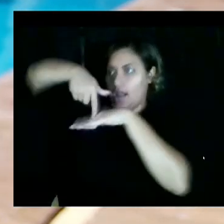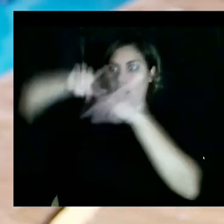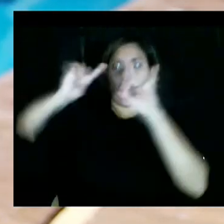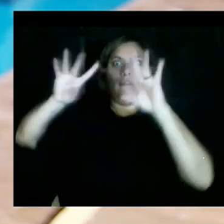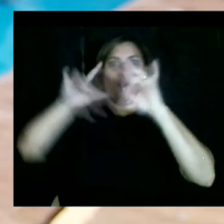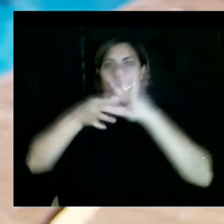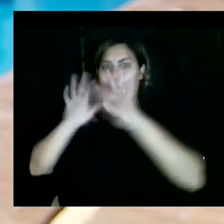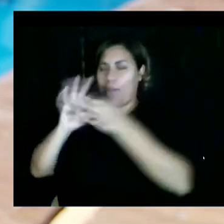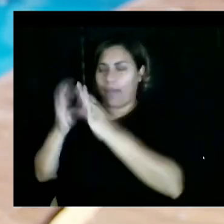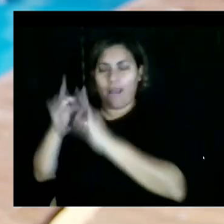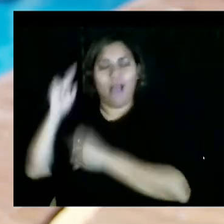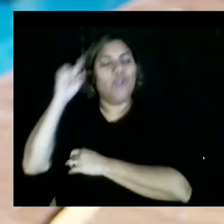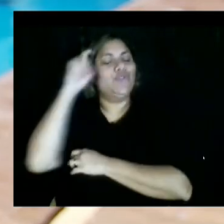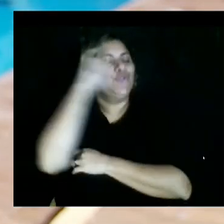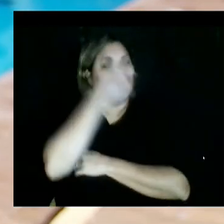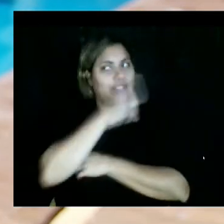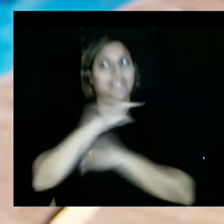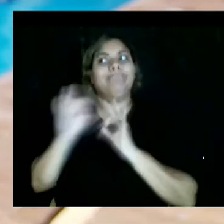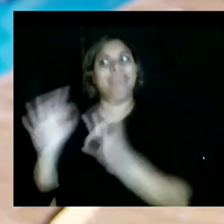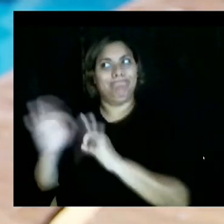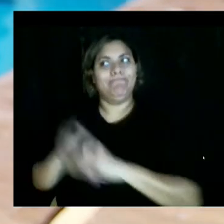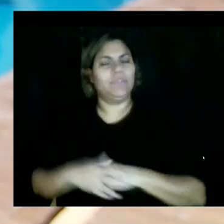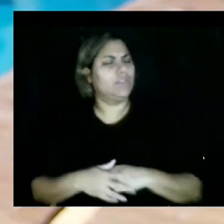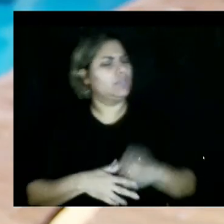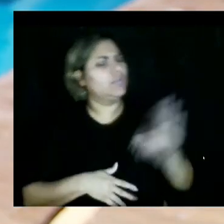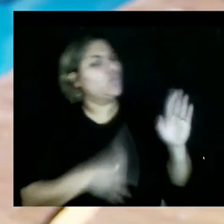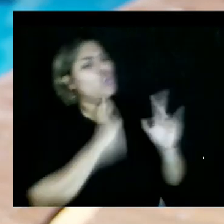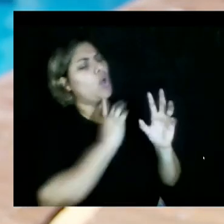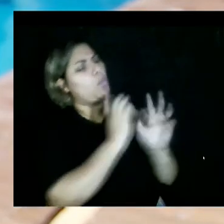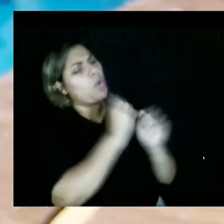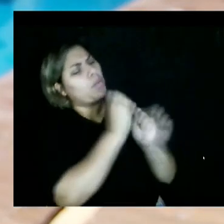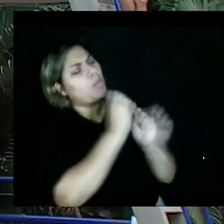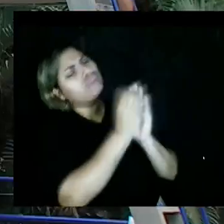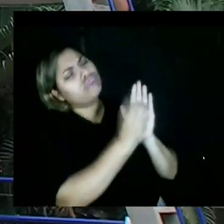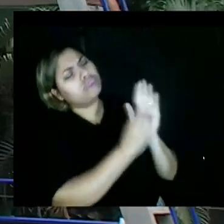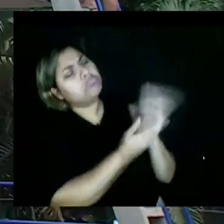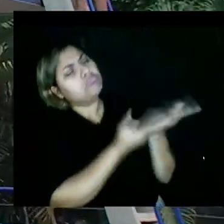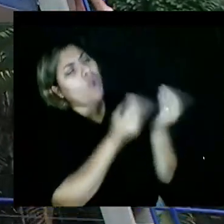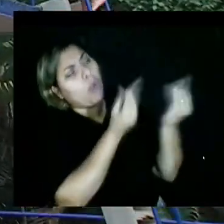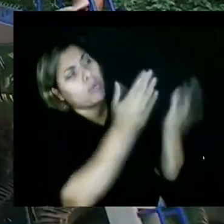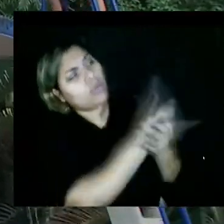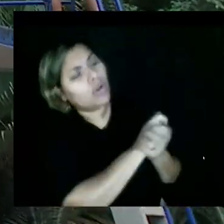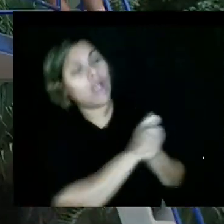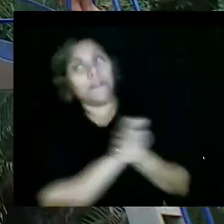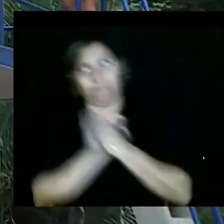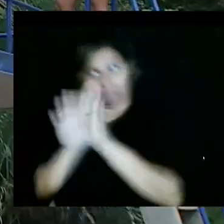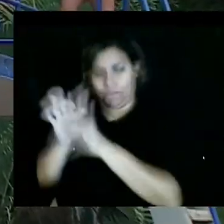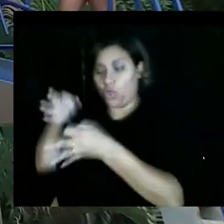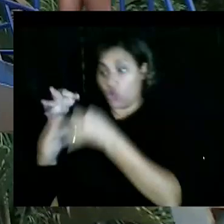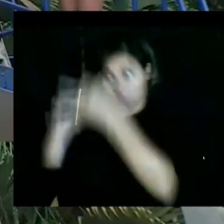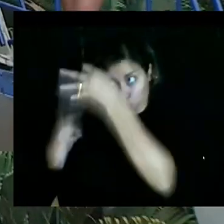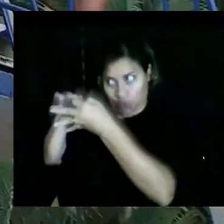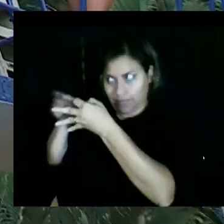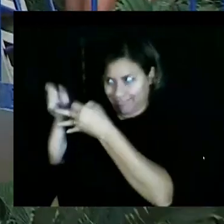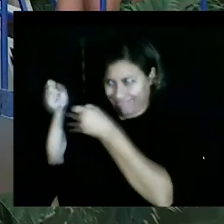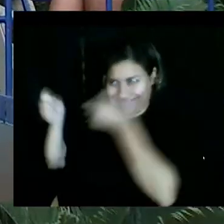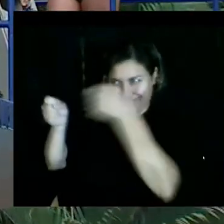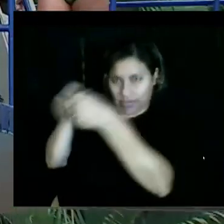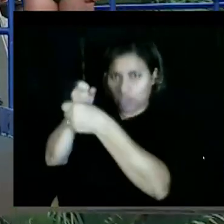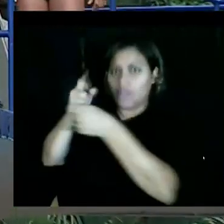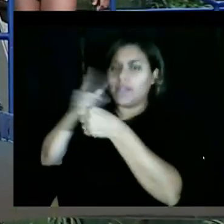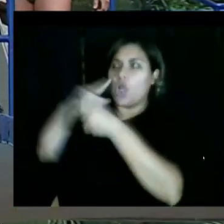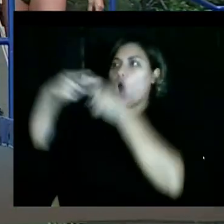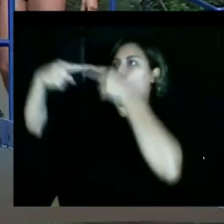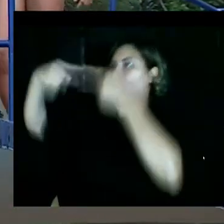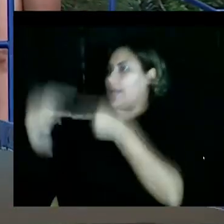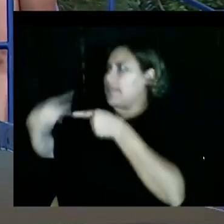sempre é muito alto. Como que é feita a pontuação? Os juízes, né, depende da competição, nós temos competições com 5 juízes,